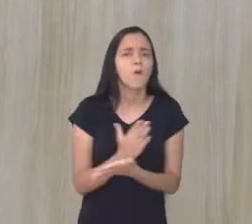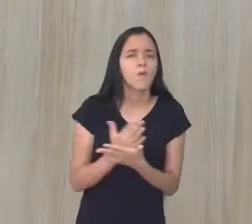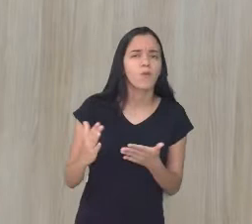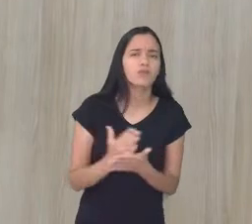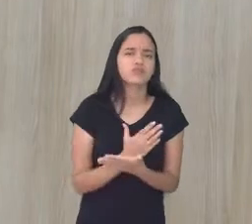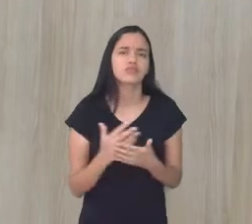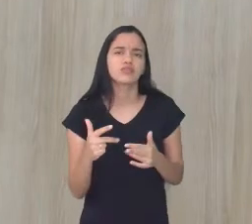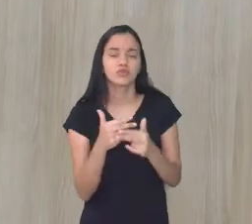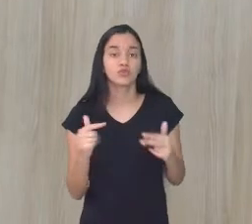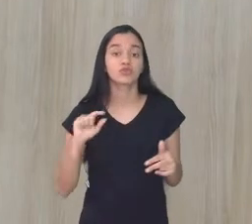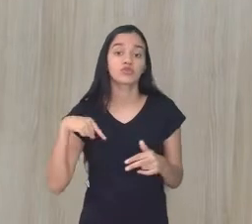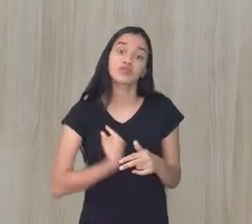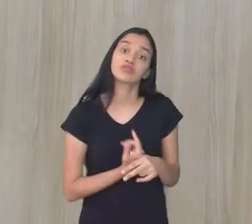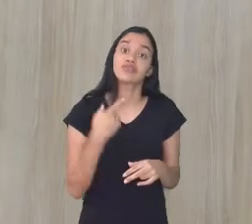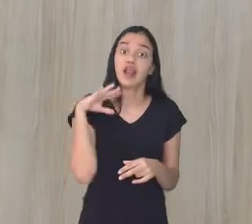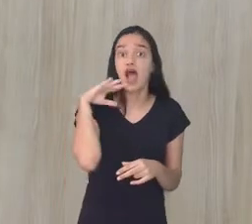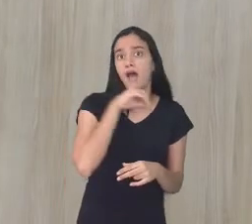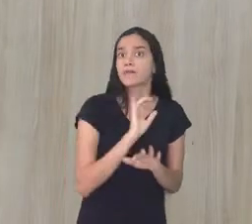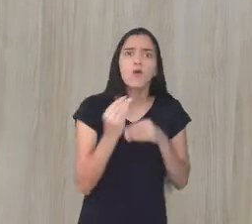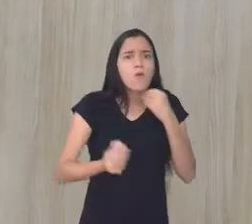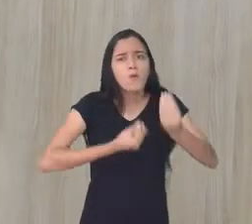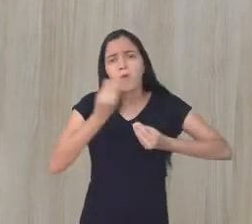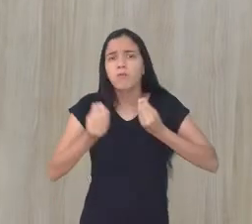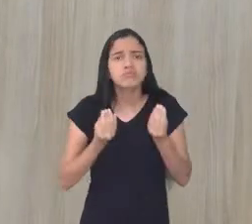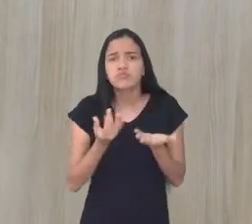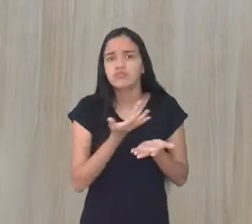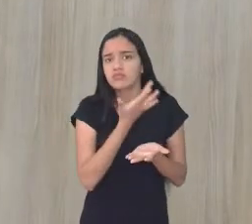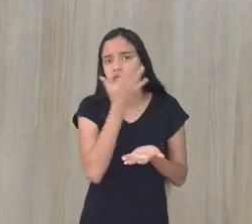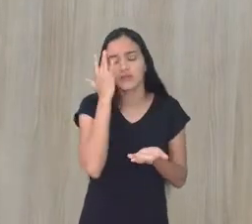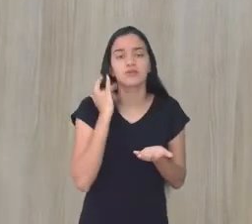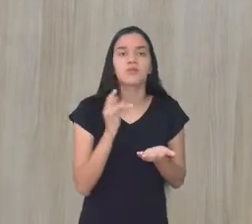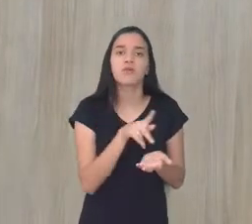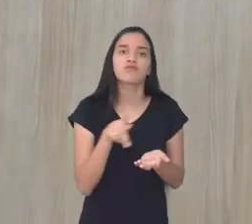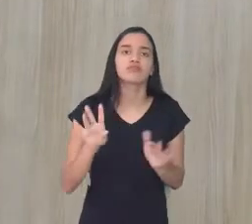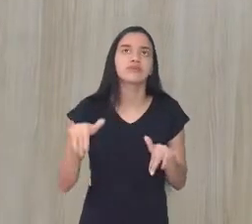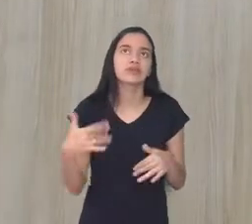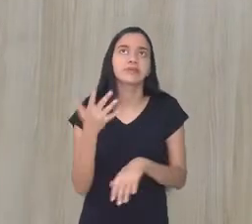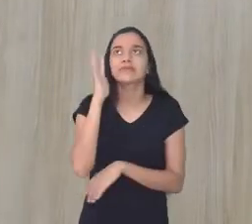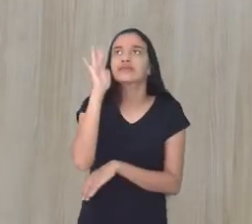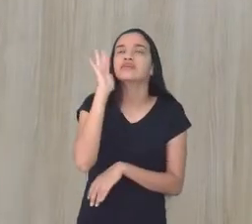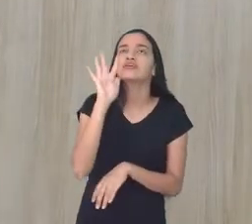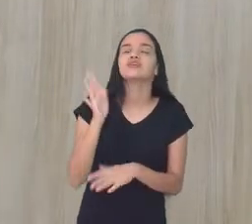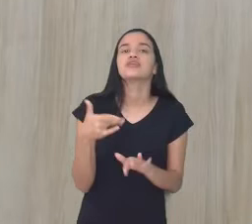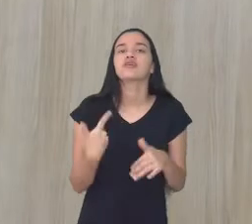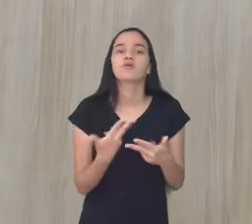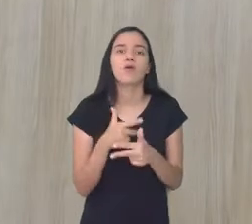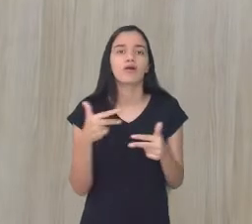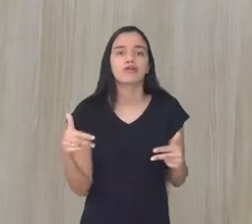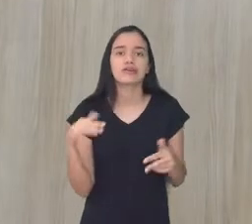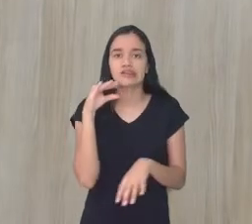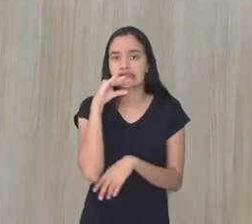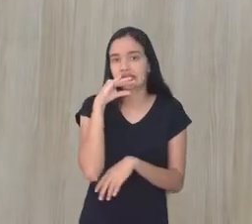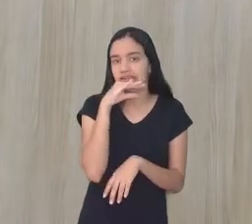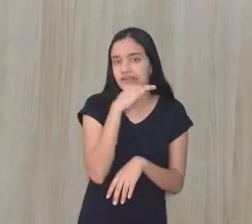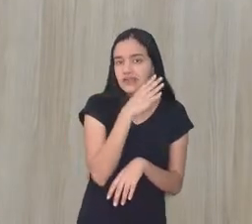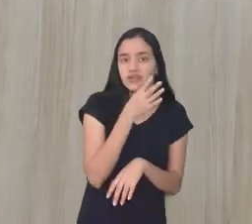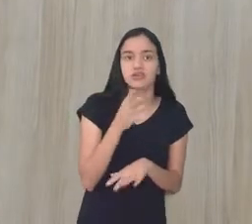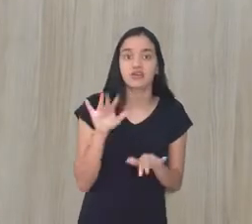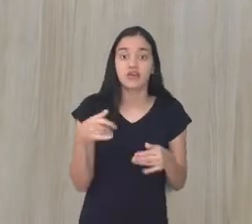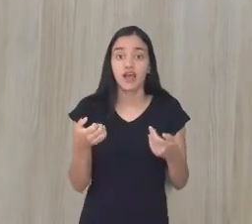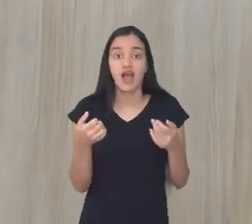faz de imediato. Como assim, professora? Imagina quando a gente vai pegar alguma coisa quente, a gente